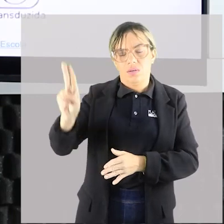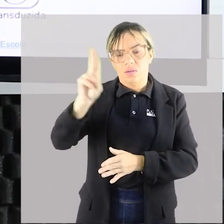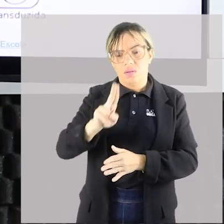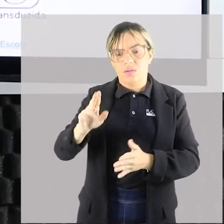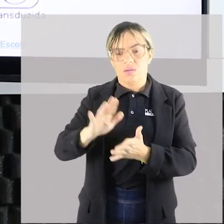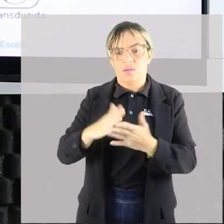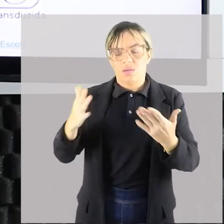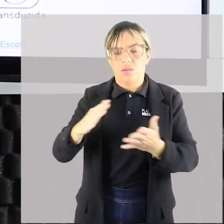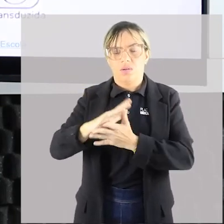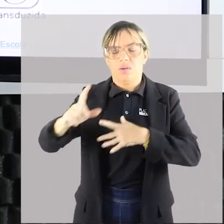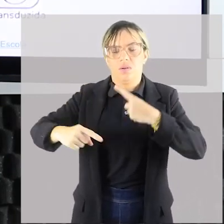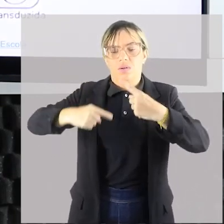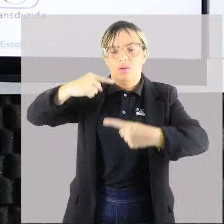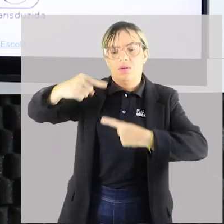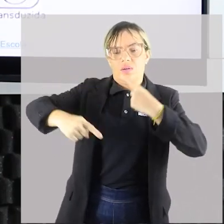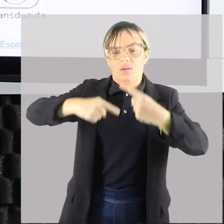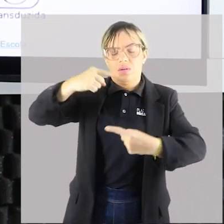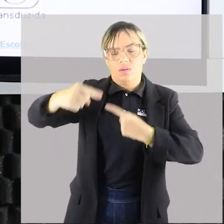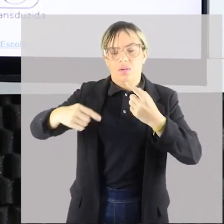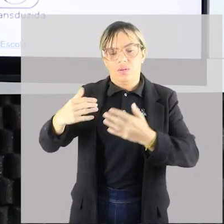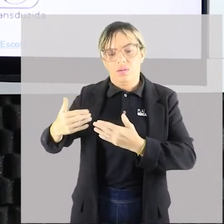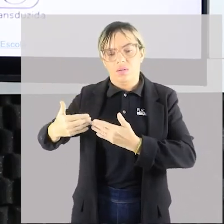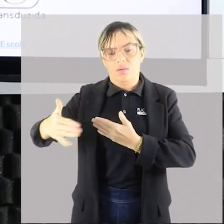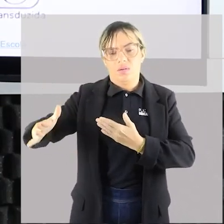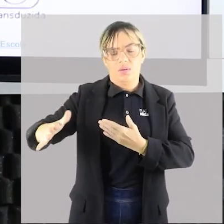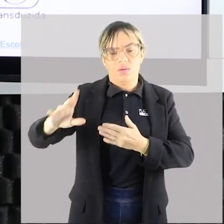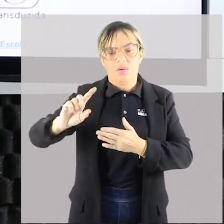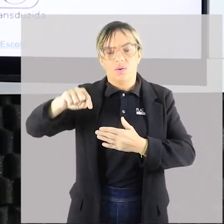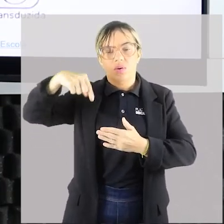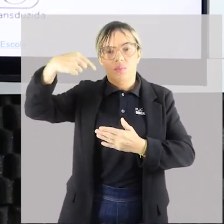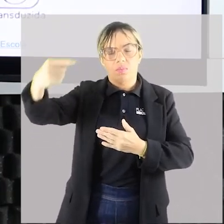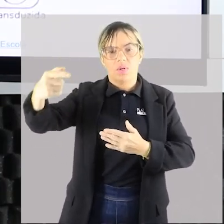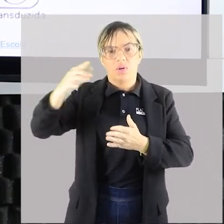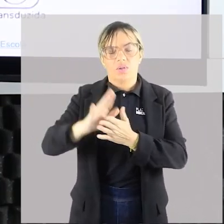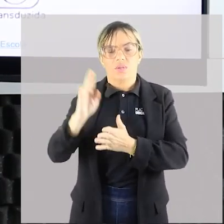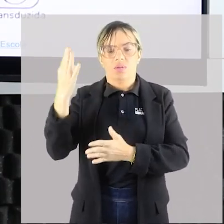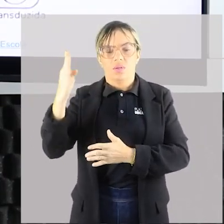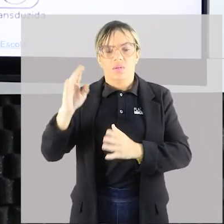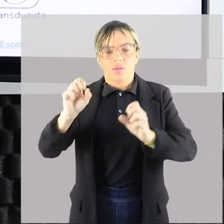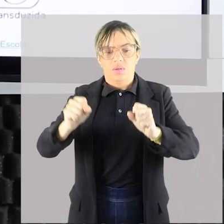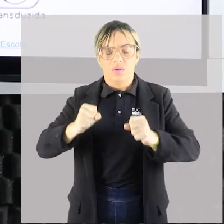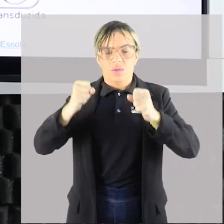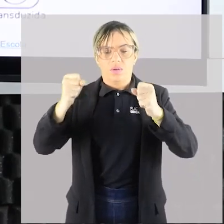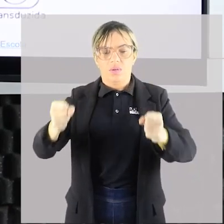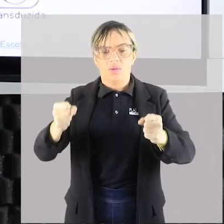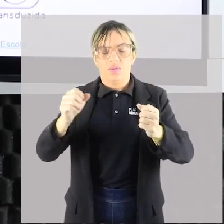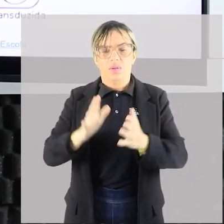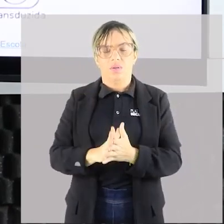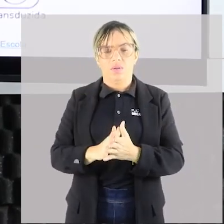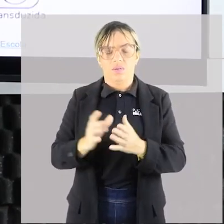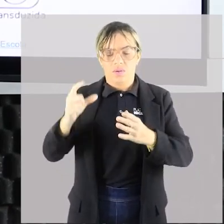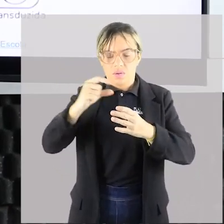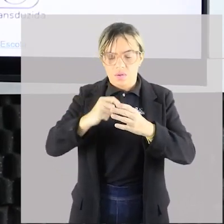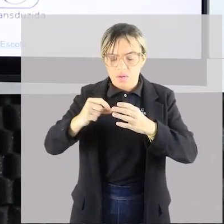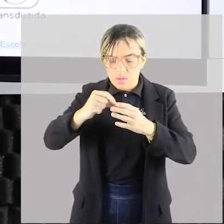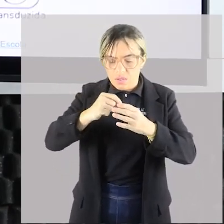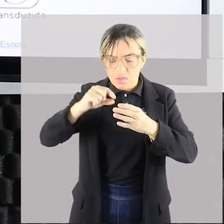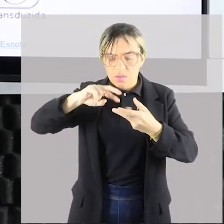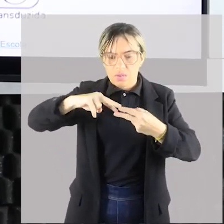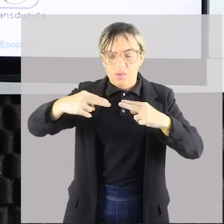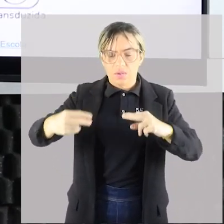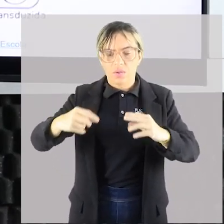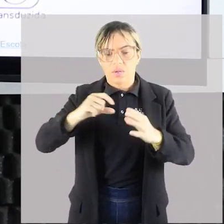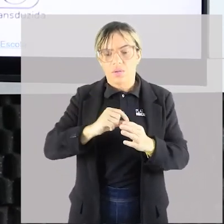se reproduzir, e quando ele sai dessa bactéria e vai para uma próxima, pode ser que ele leve uma parte do